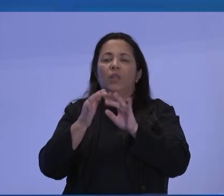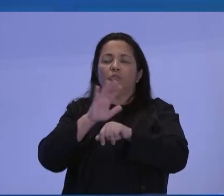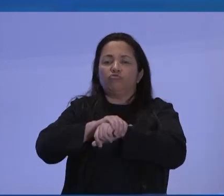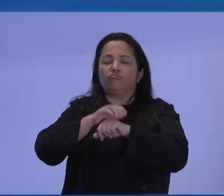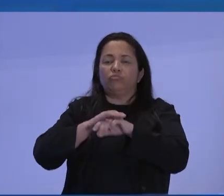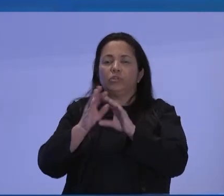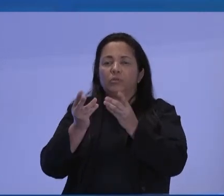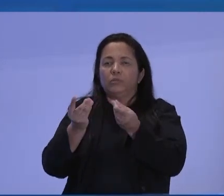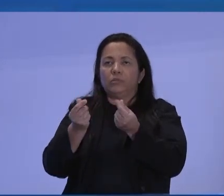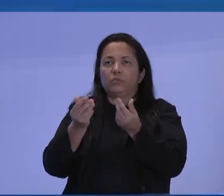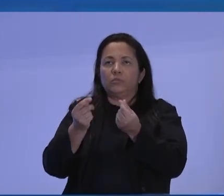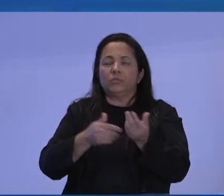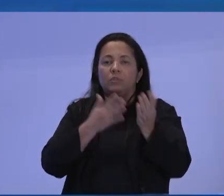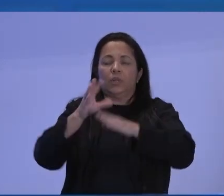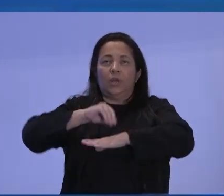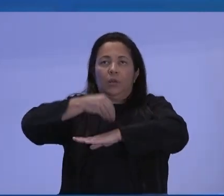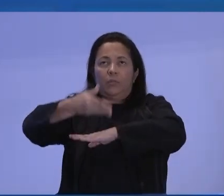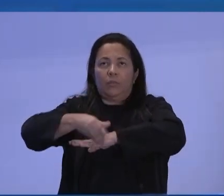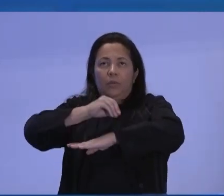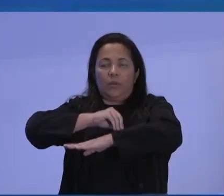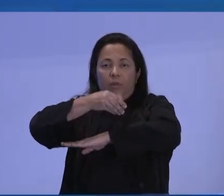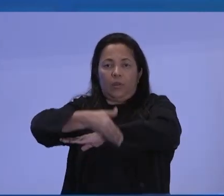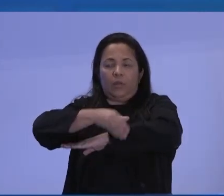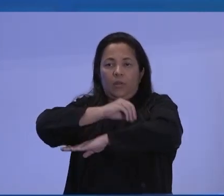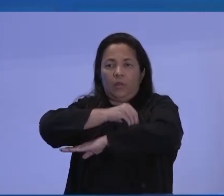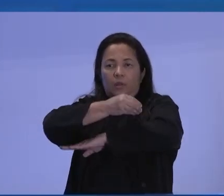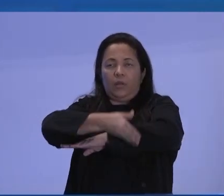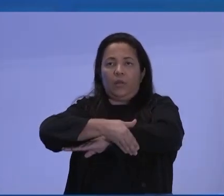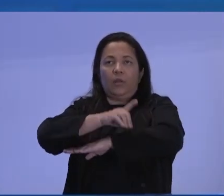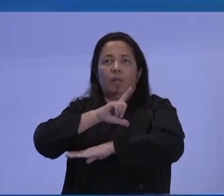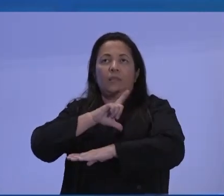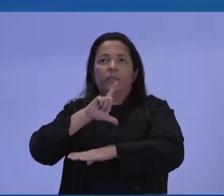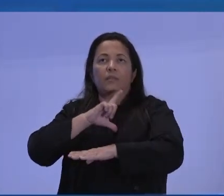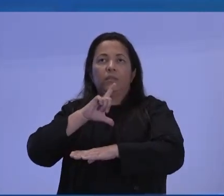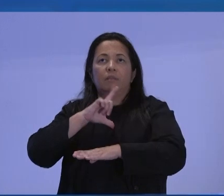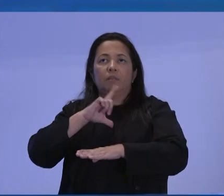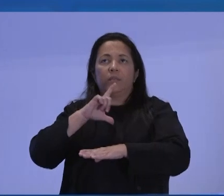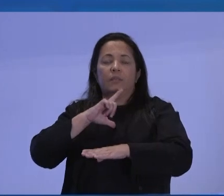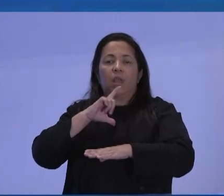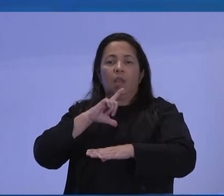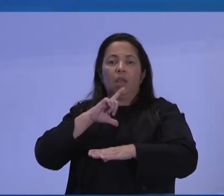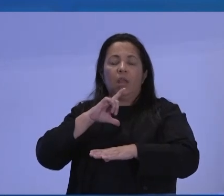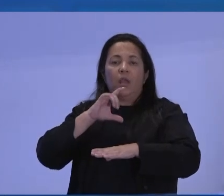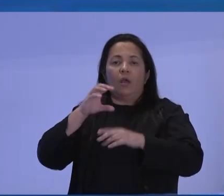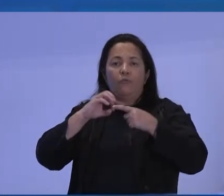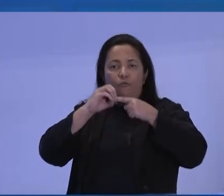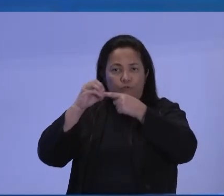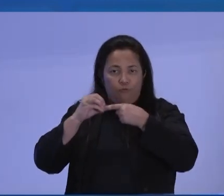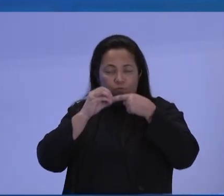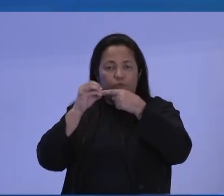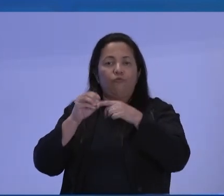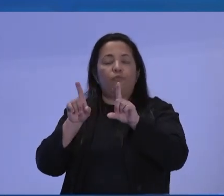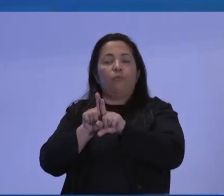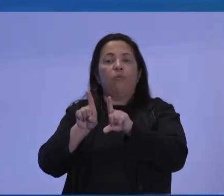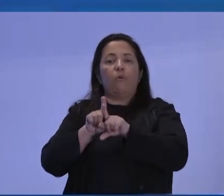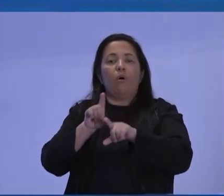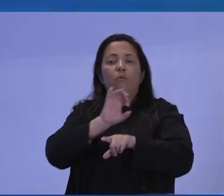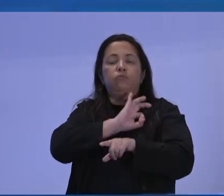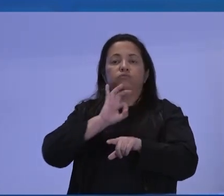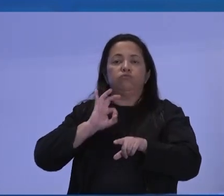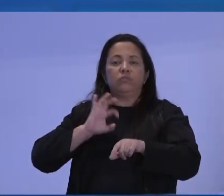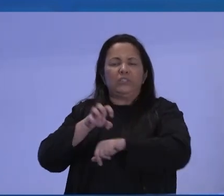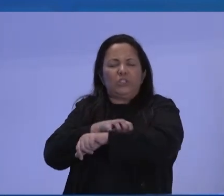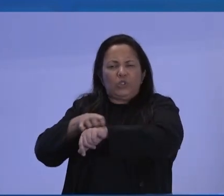Na hanseníase tuberculose, temos aí a tinea corporis, também uma infecção fúngica, com muita